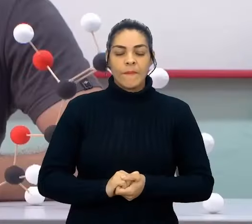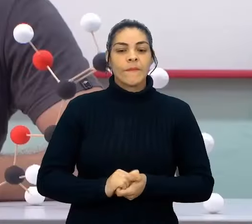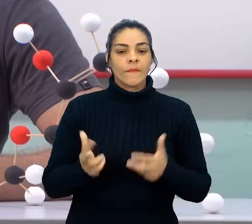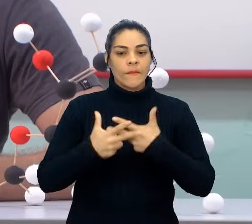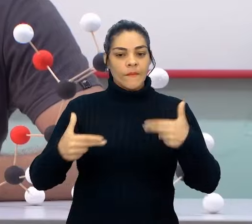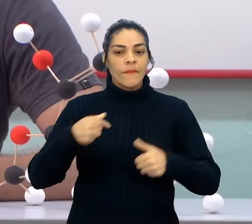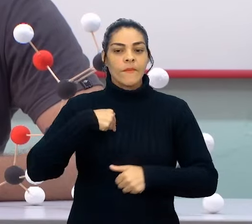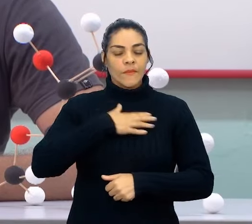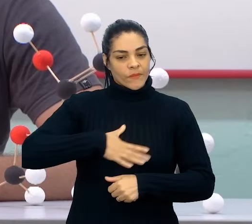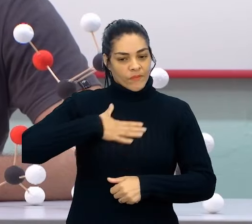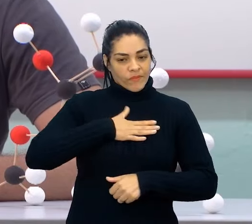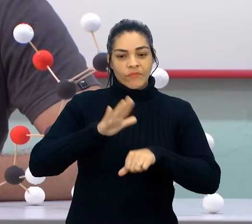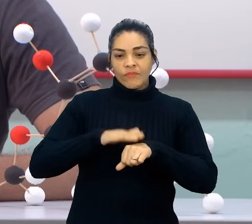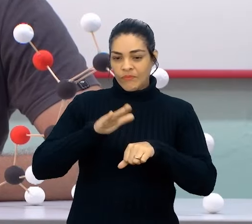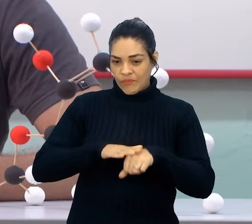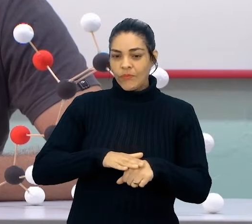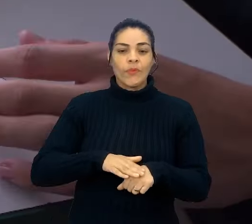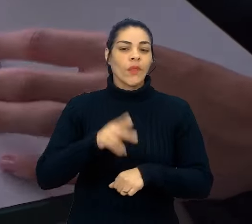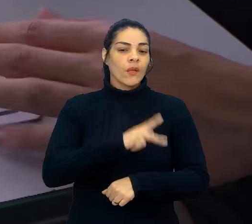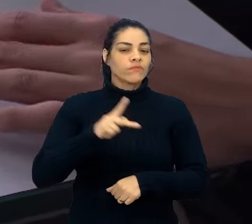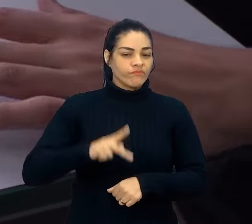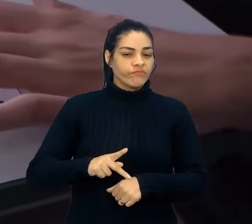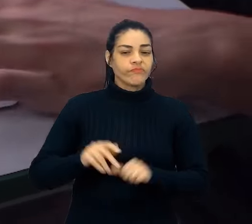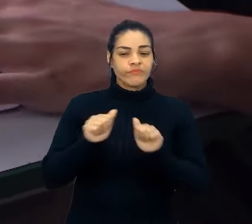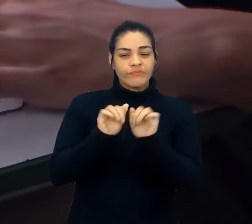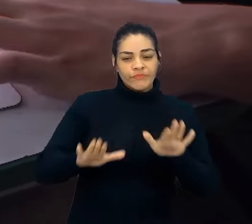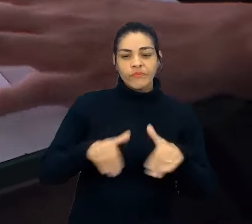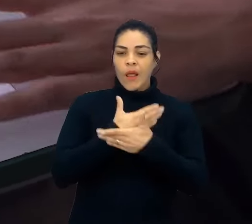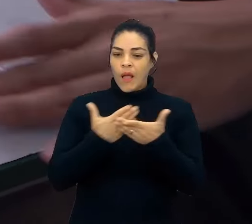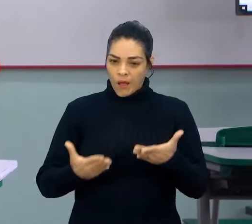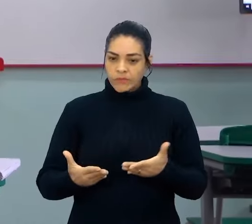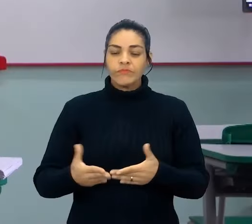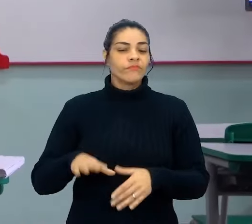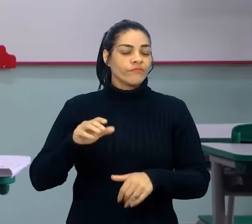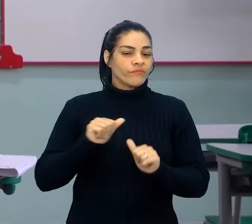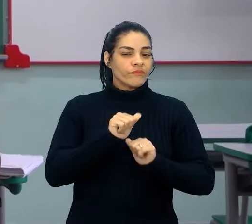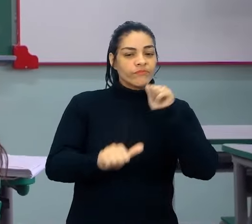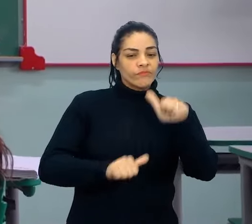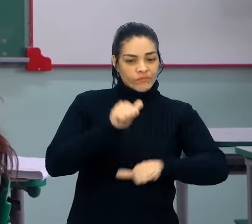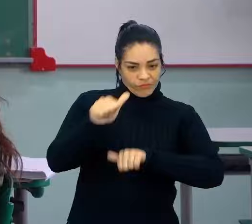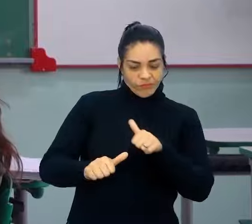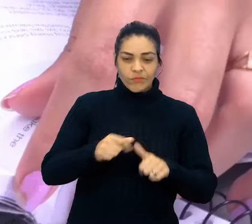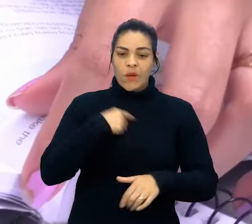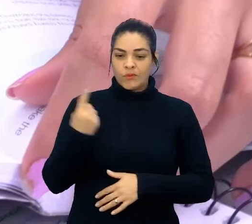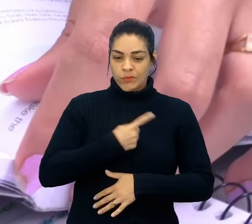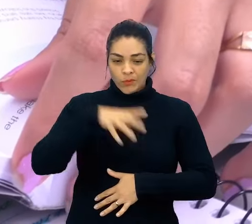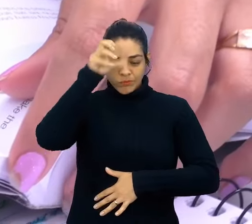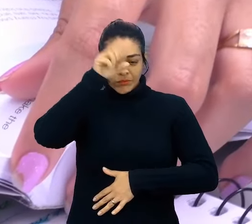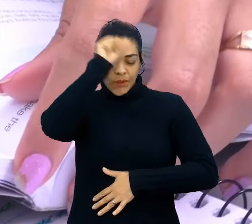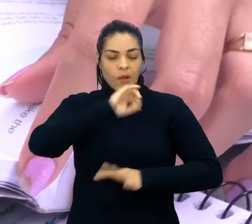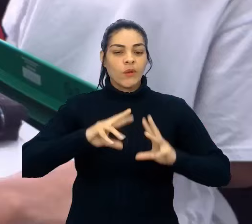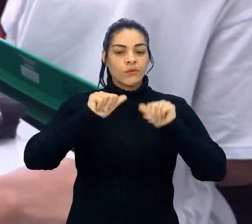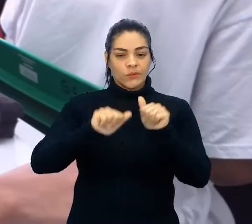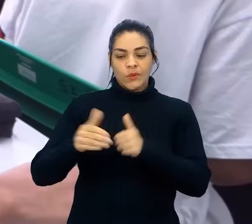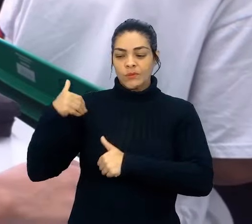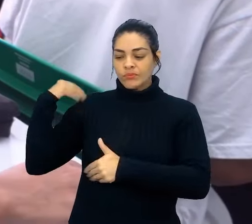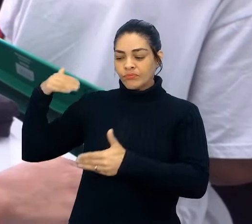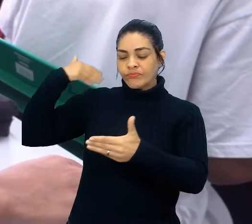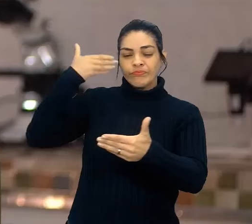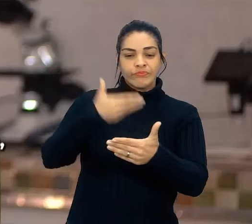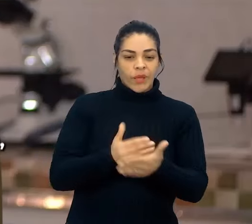gosto de fazer. Para ser professor assim, a gente acaba transferindo aquilo, aquela nossa bagagem do que a gente passou durante a